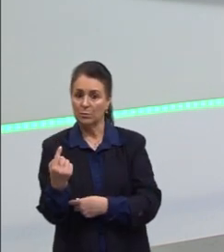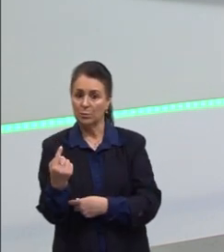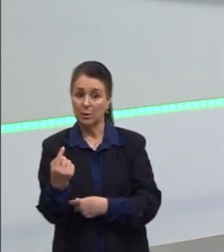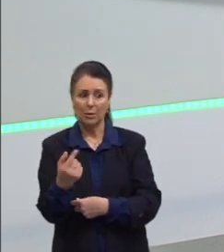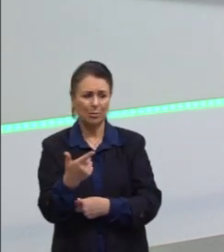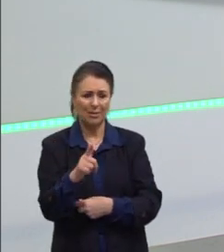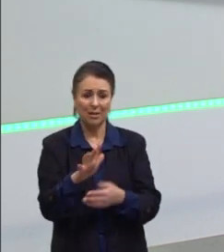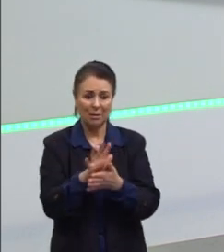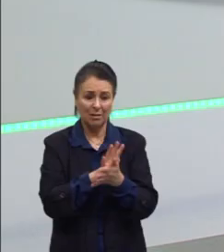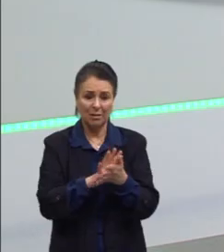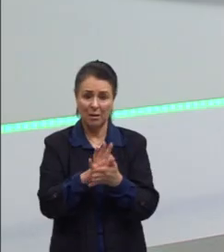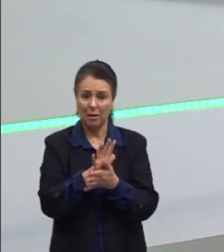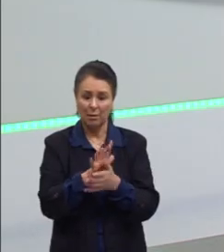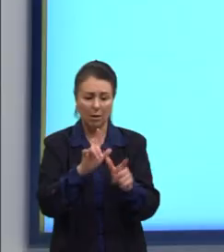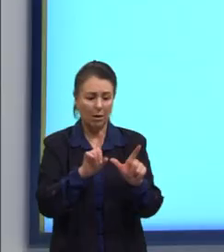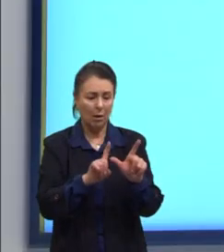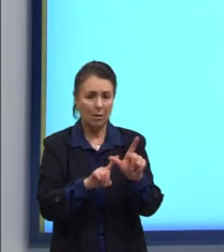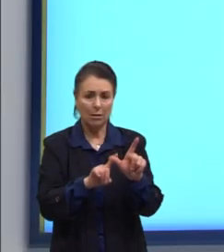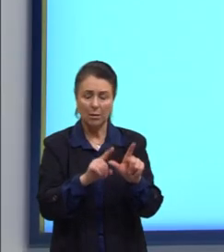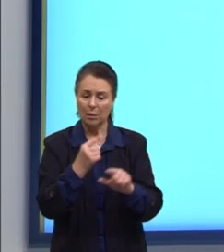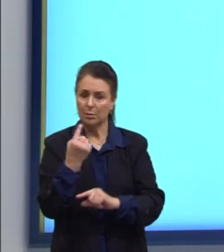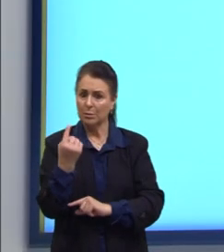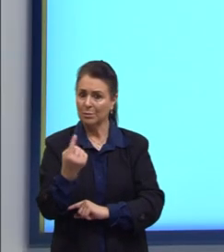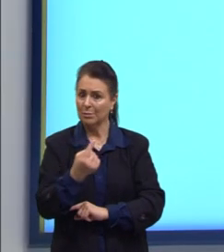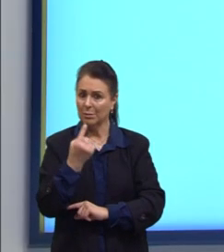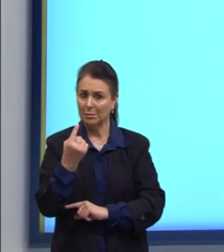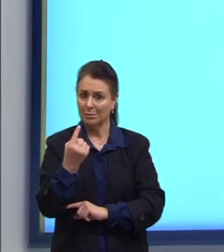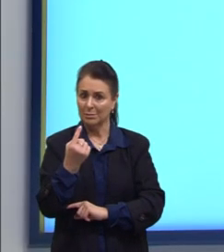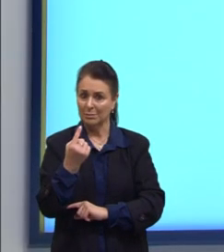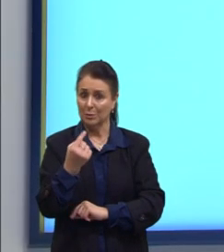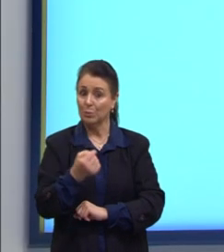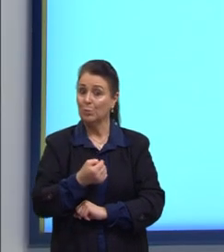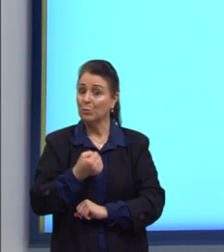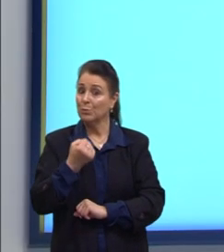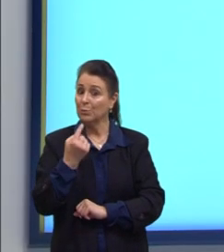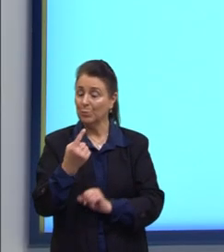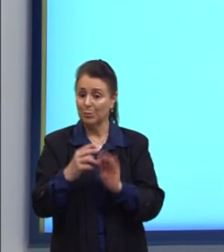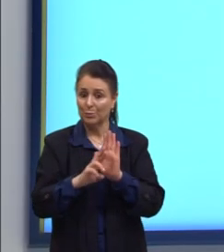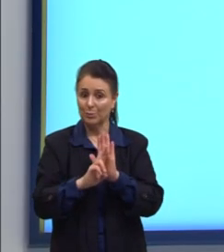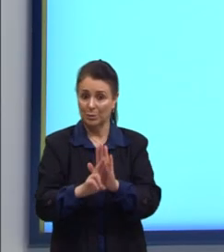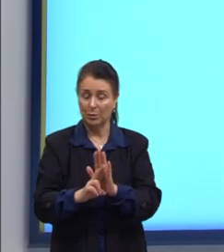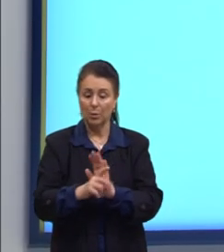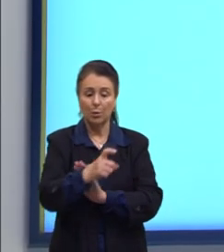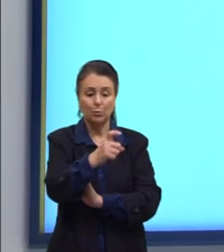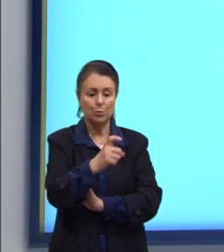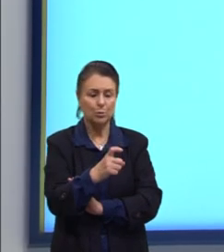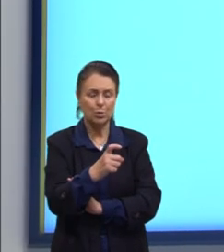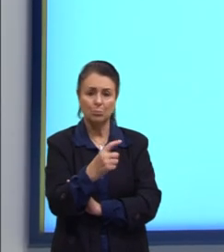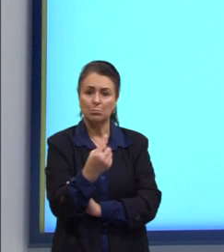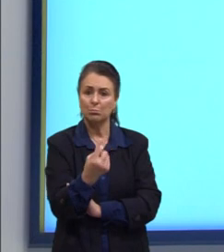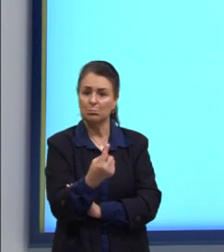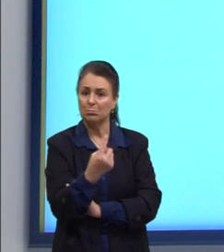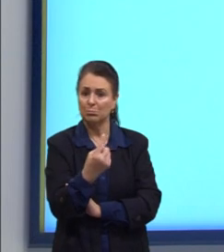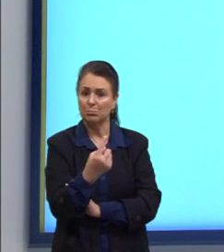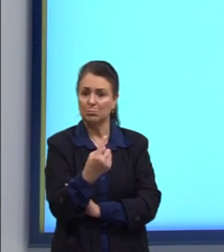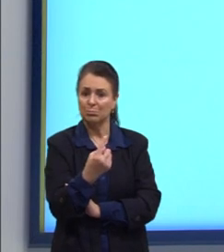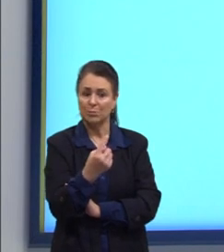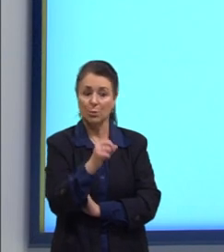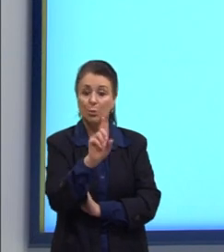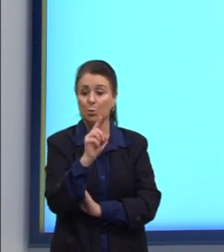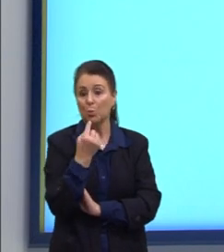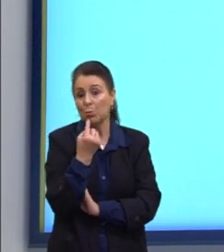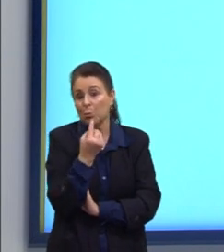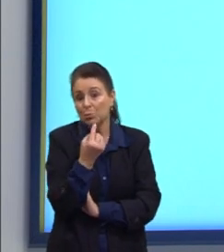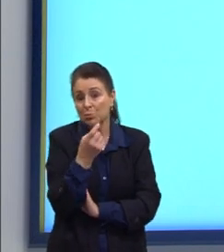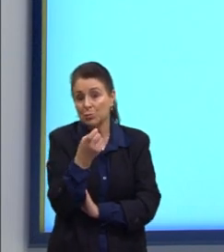númerozinho a letra tá sozinha aqui na nossa primeira equação o X Ele tava sozinho né é simplesmente x ou um